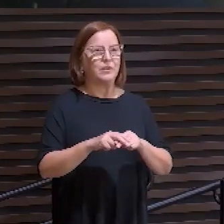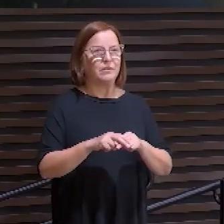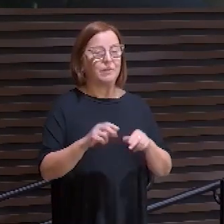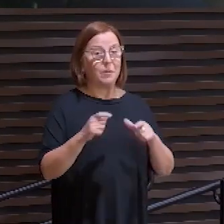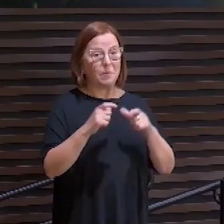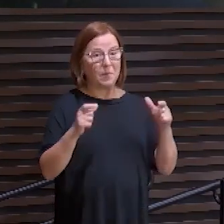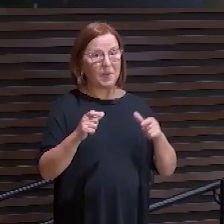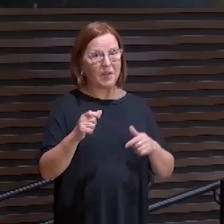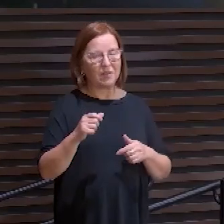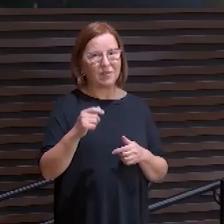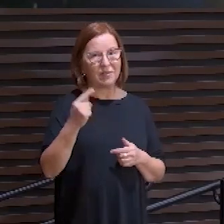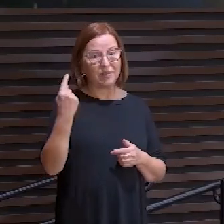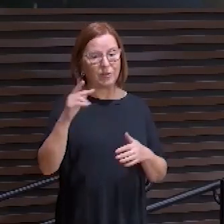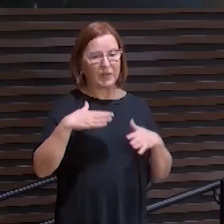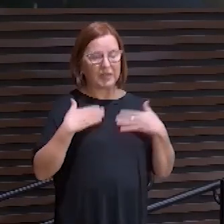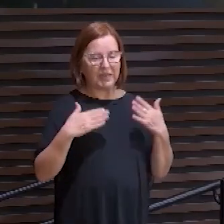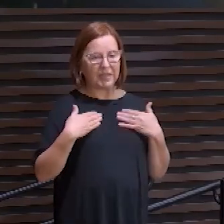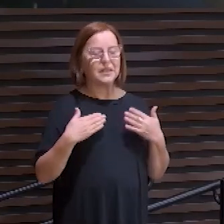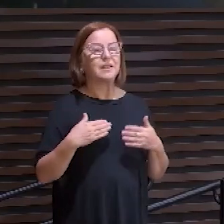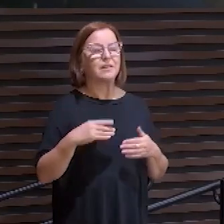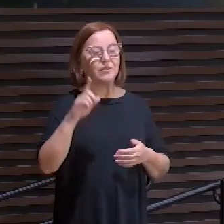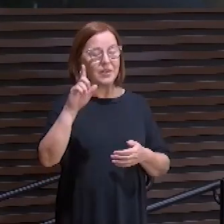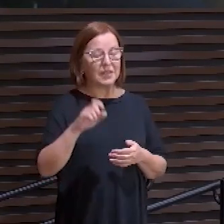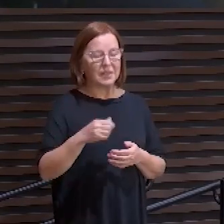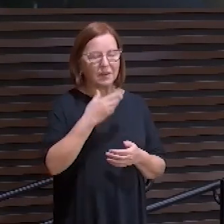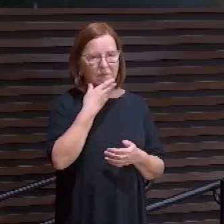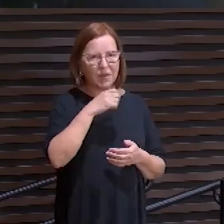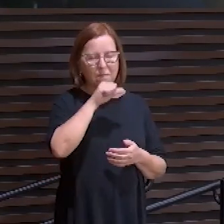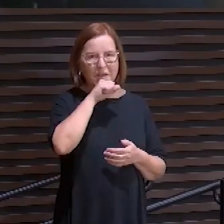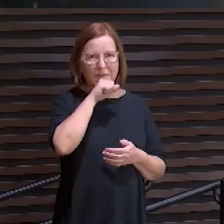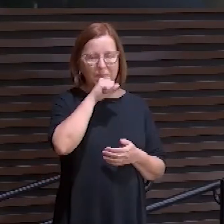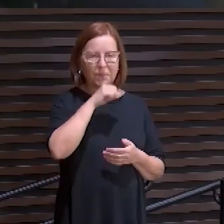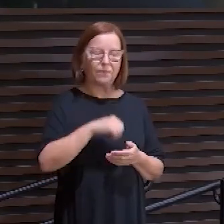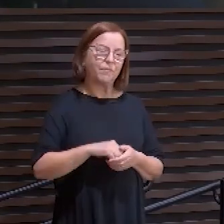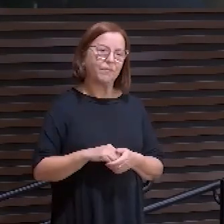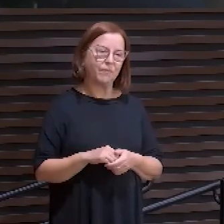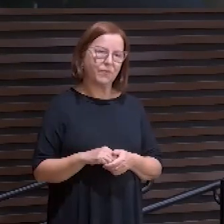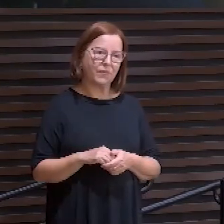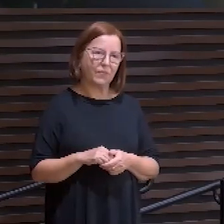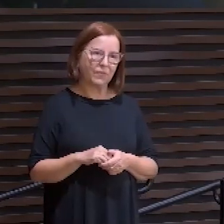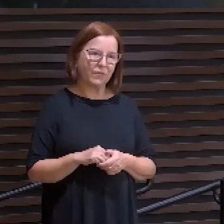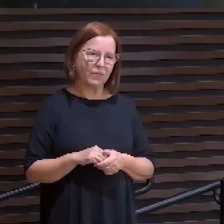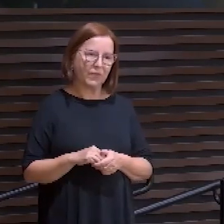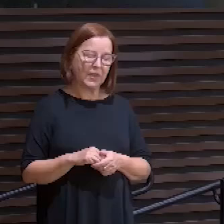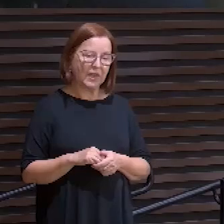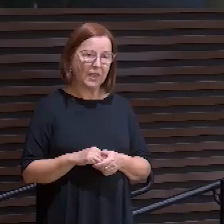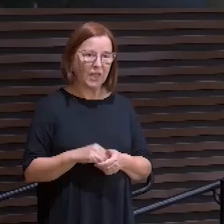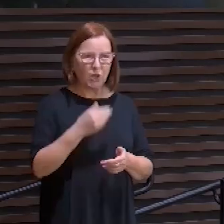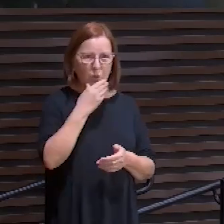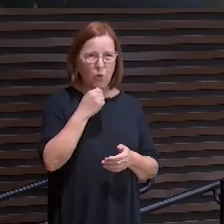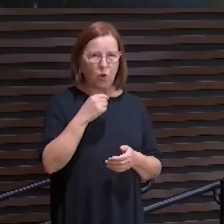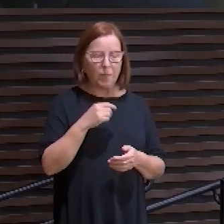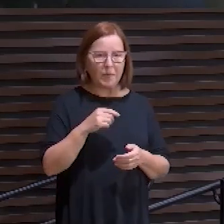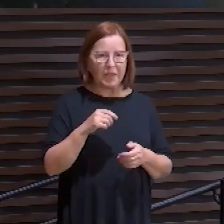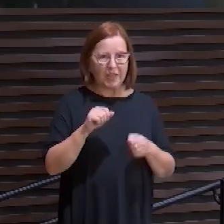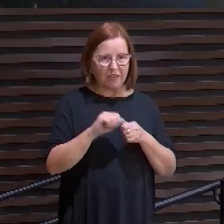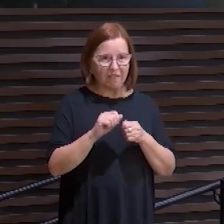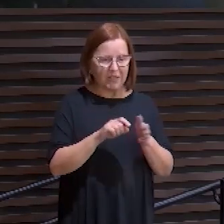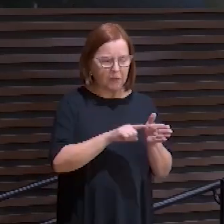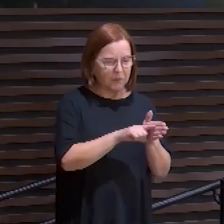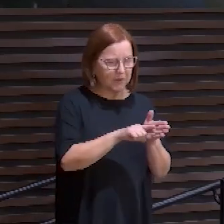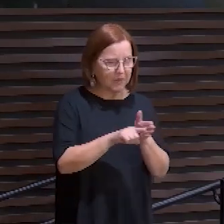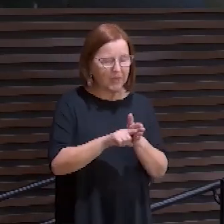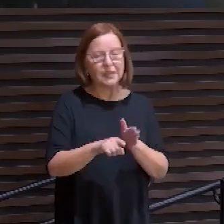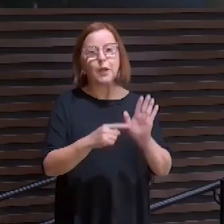Ele foi um erudito, e o Benjamin Warfield, que fez essa pesquisa, mostra